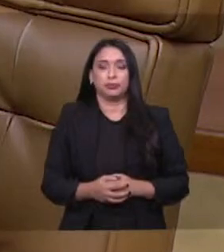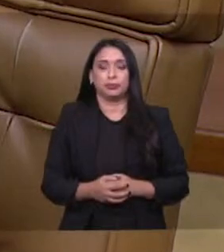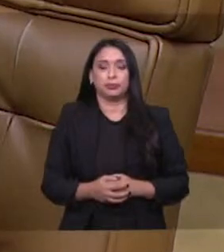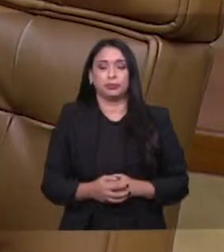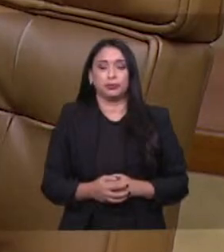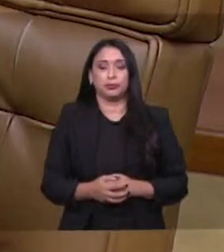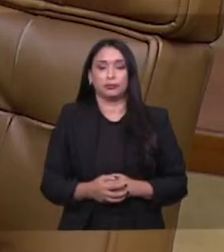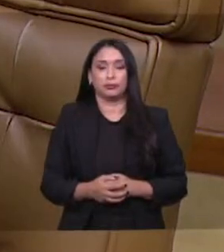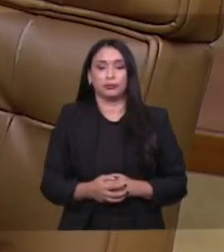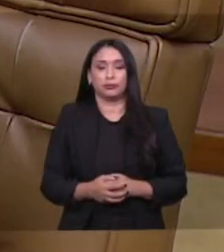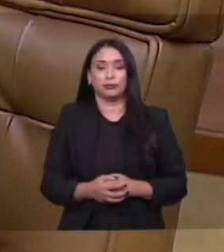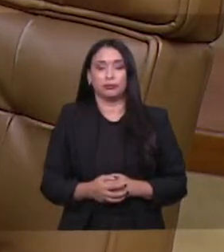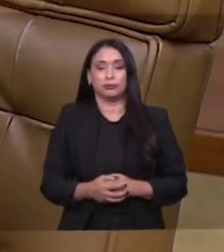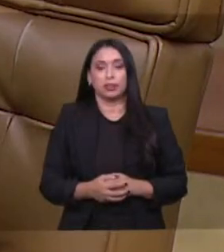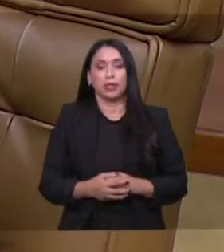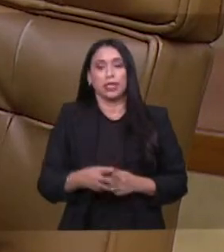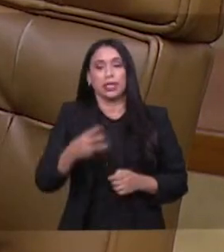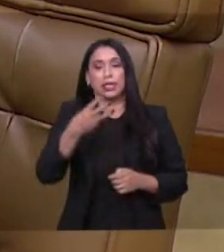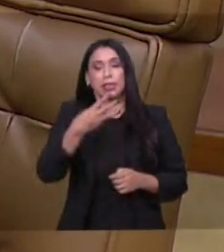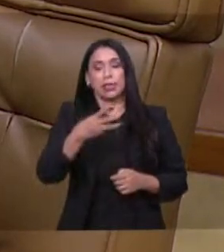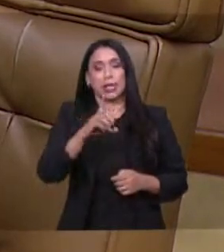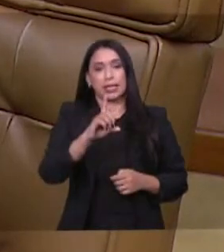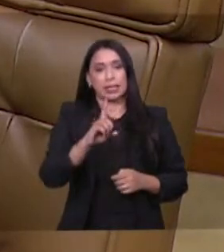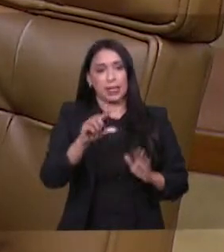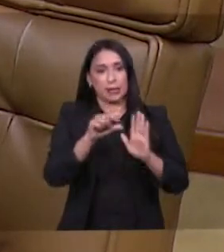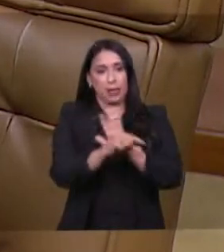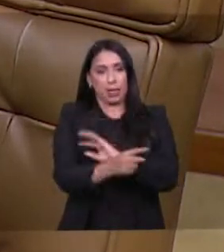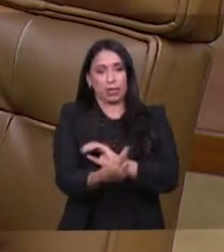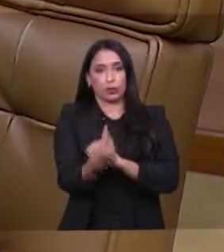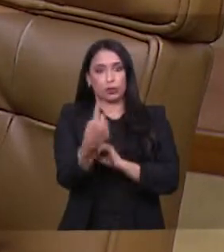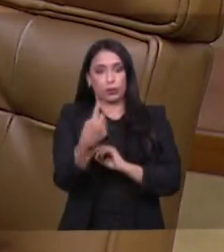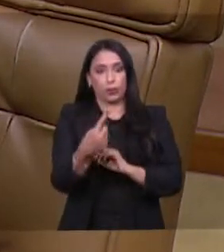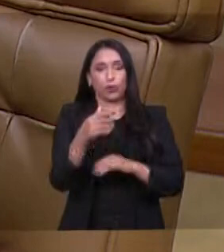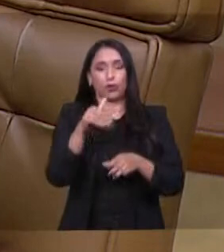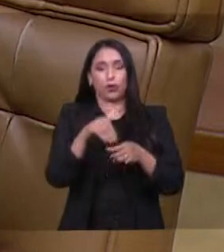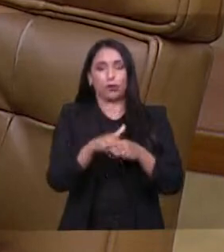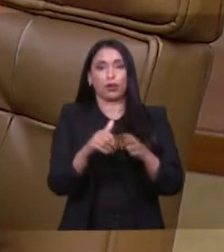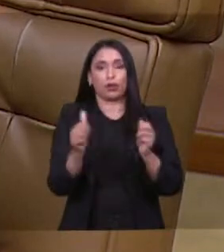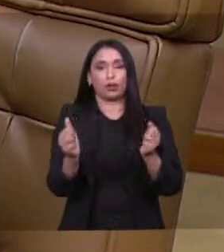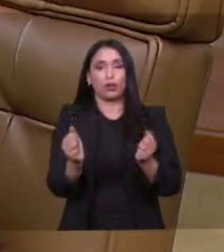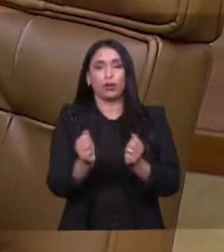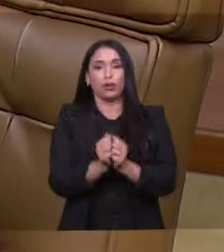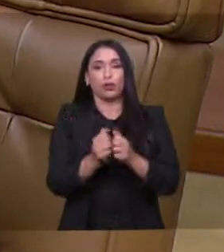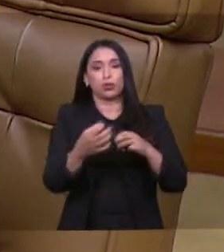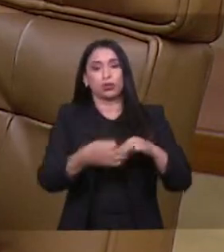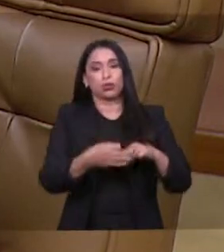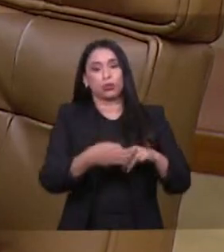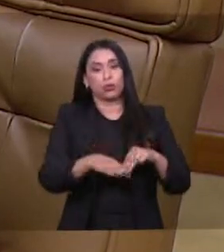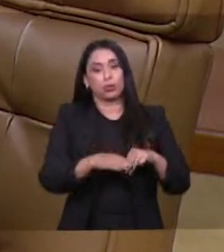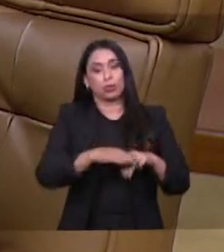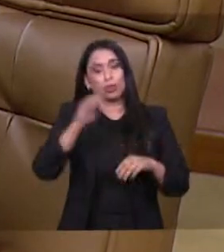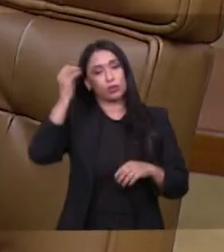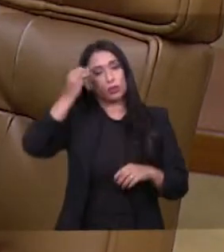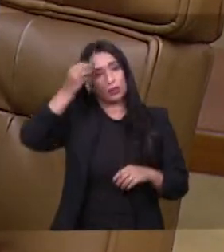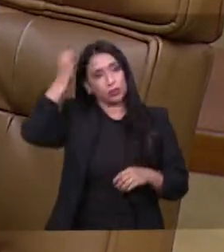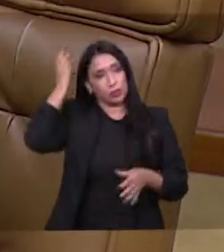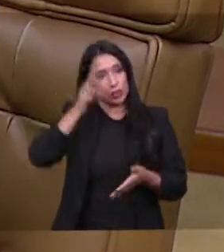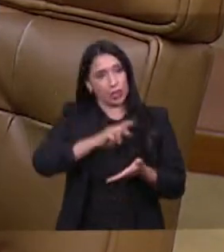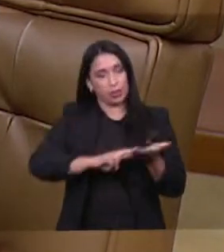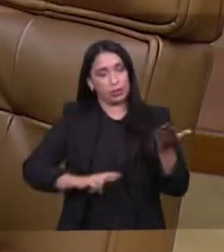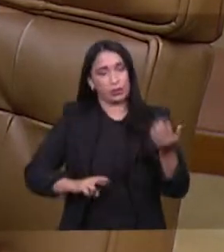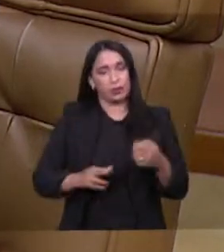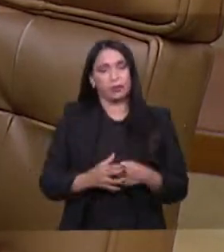Em relação ao 3D, parágrafo único, eu acompanho o eminente ministro relator Luiz Fux.